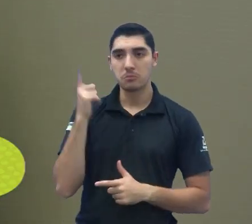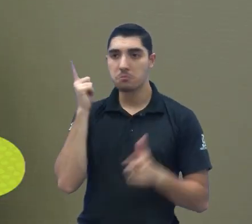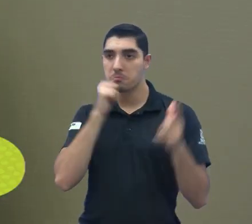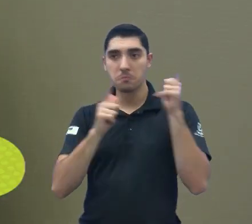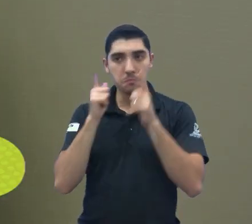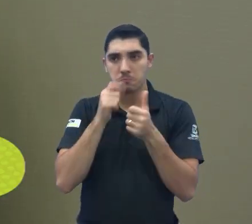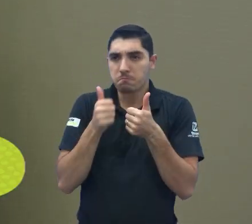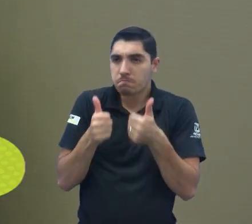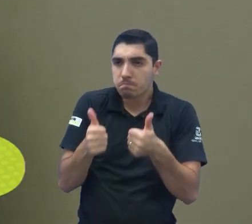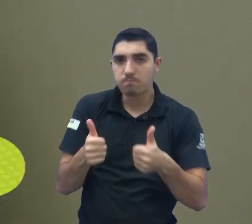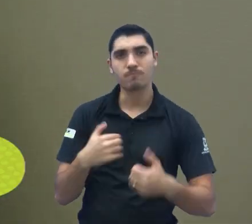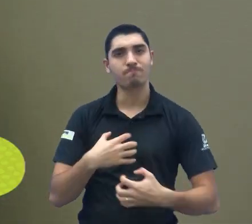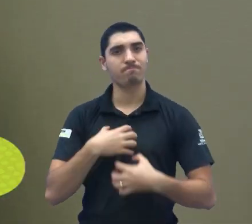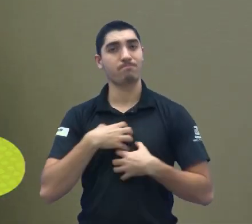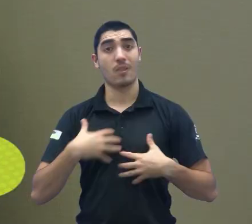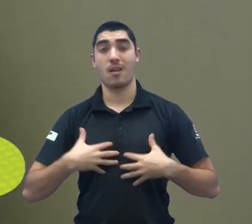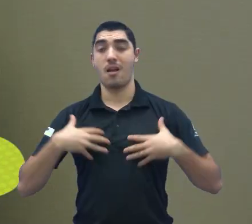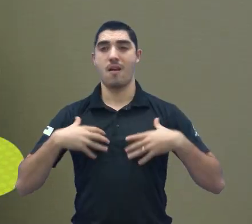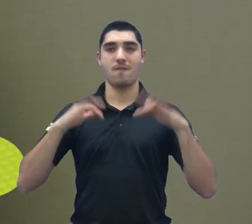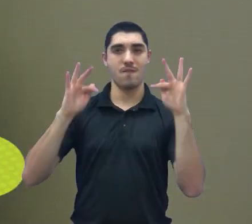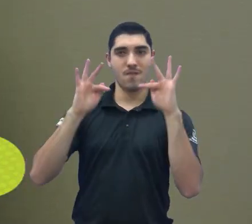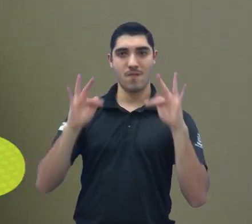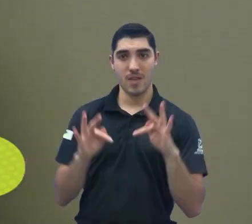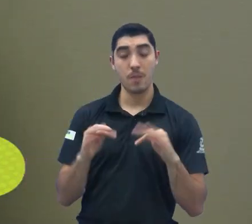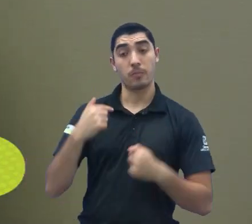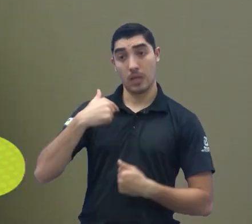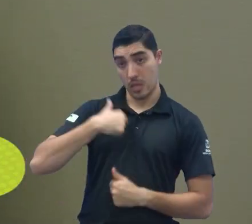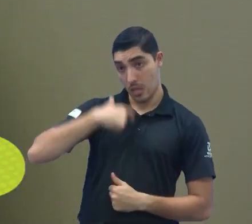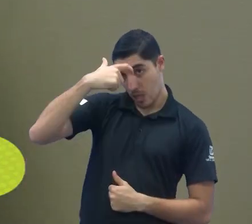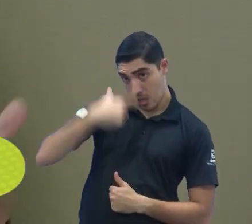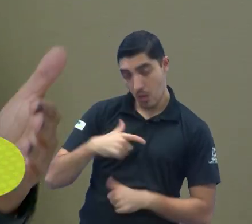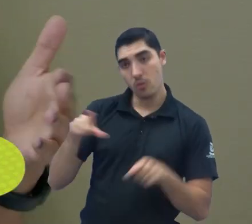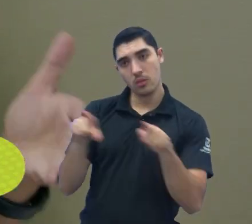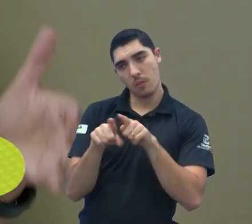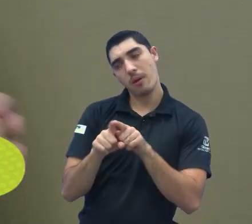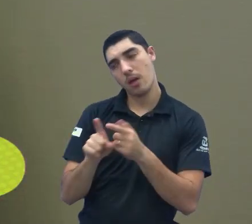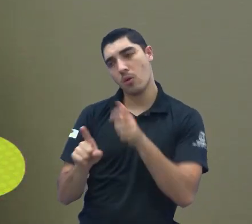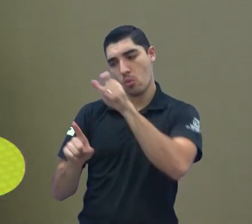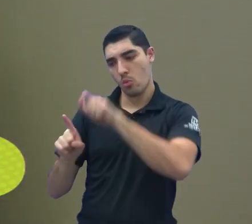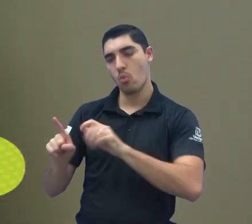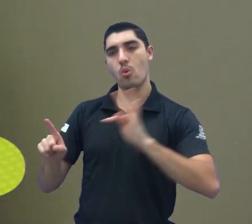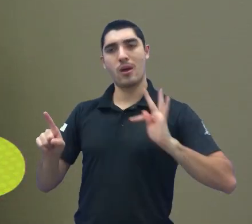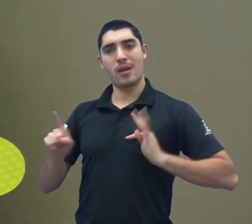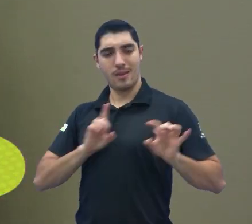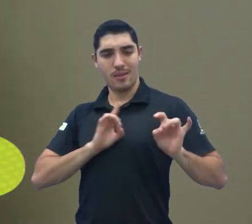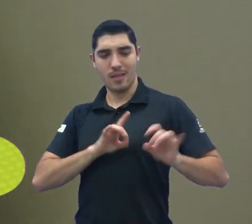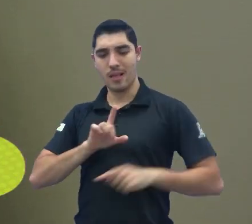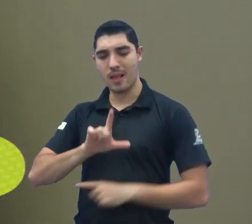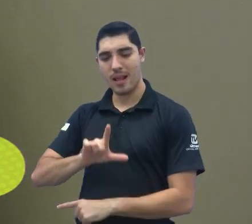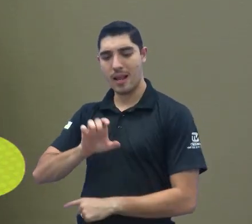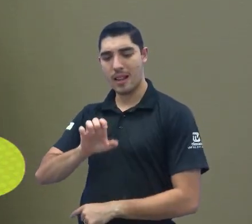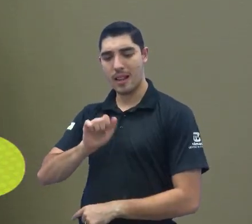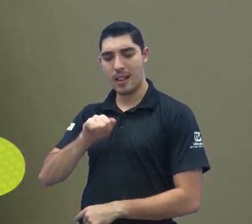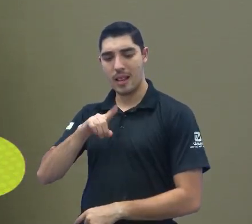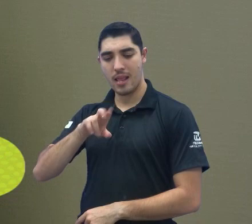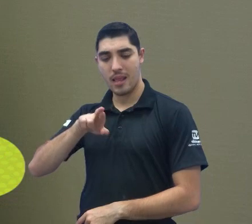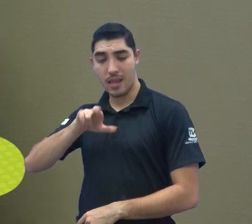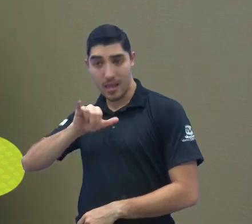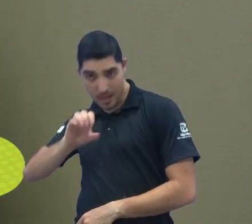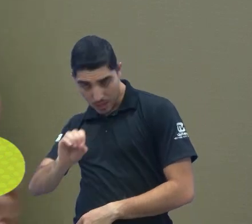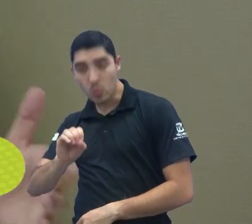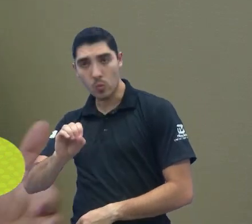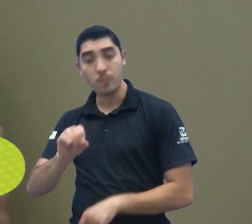felizes, né? Tanto eu quanto o Leandro, que é o técnico, a gente entendeu que a proposta inicial era essa. Era puxar atleta de